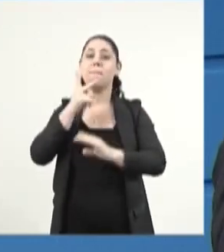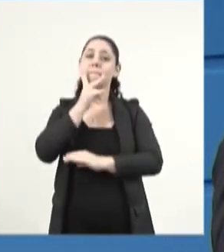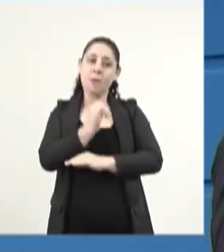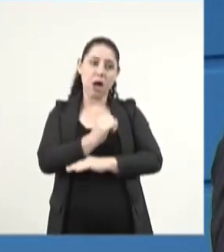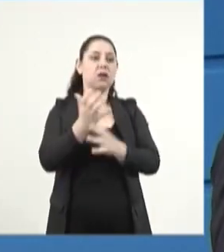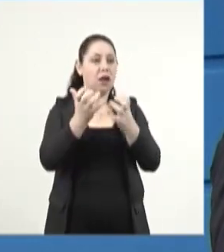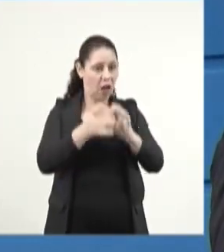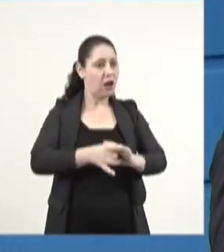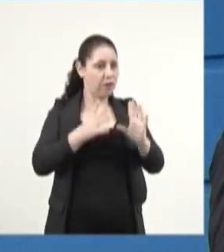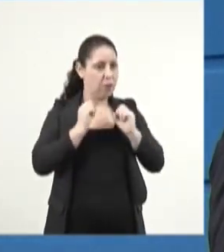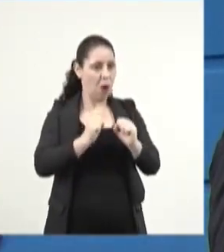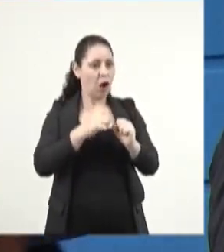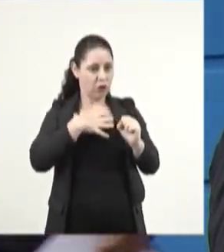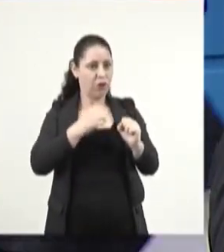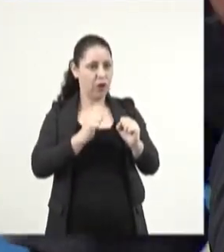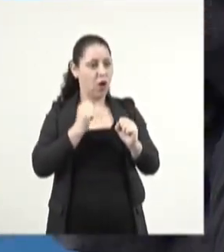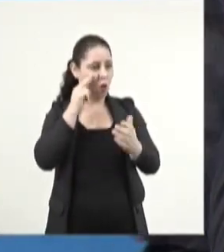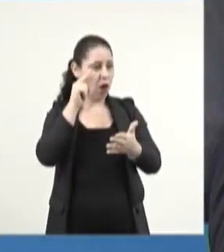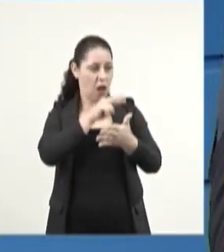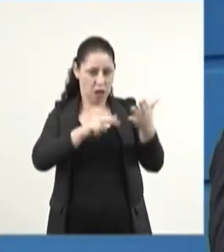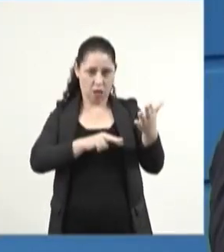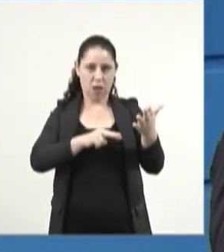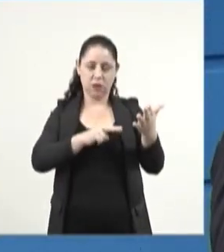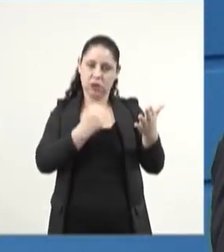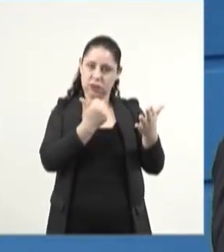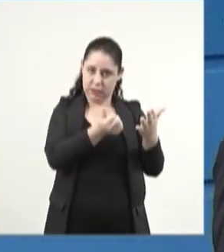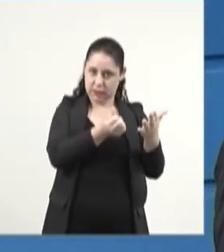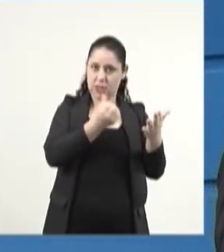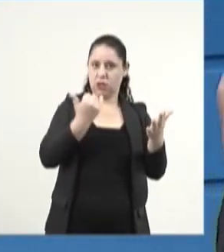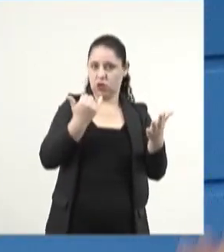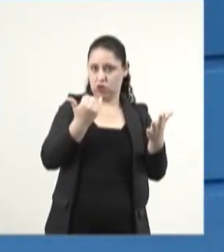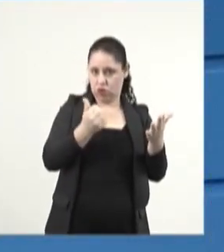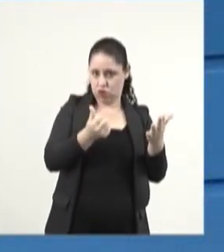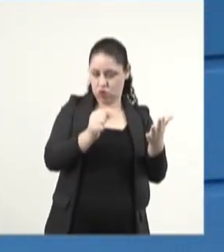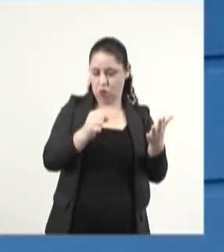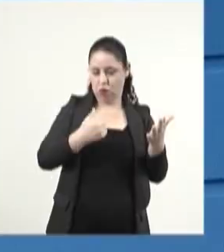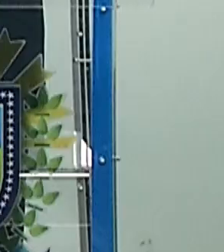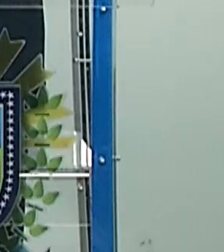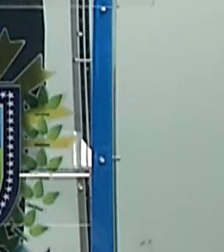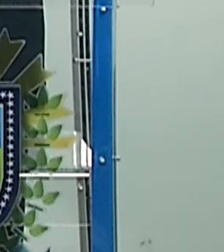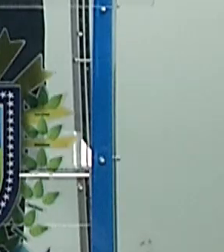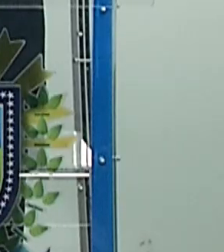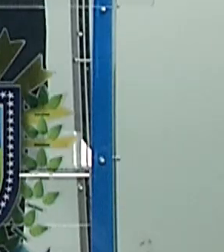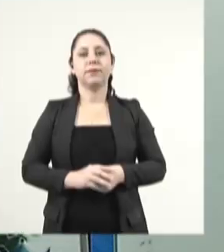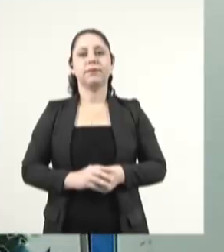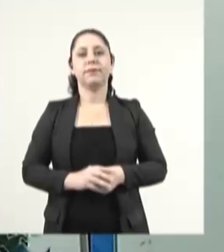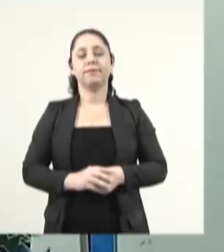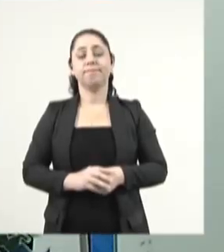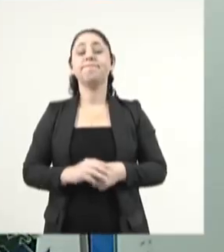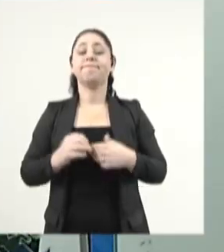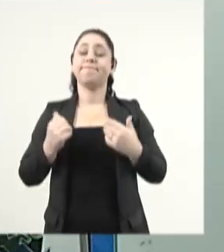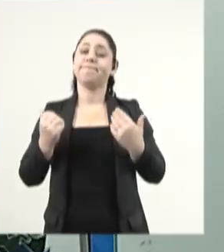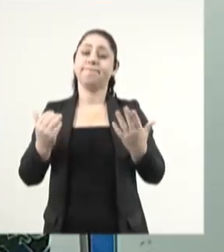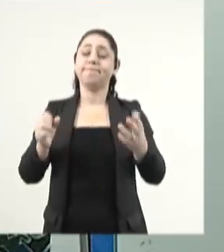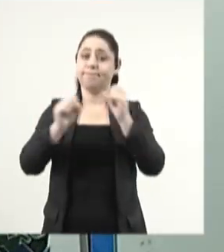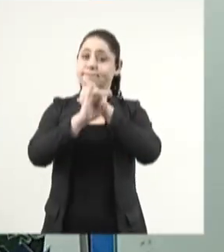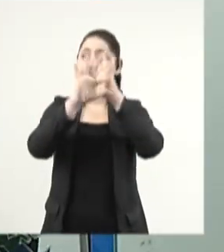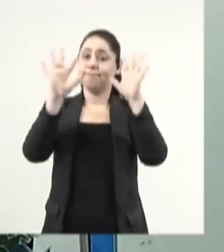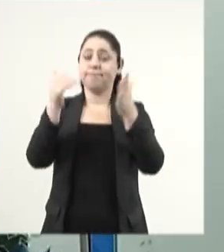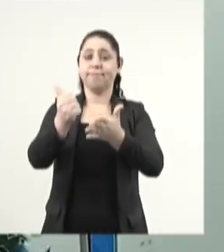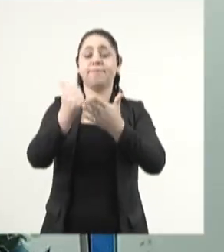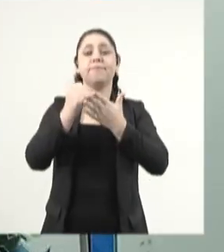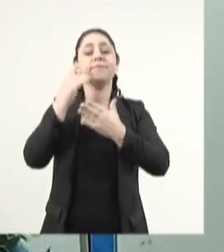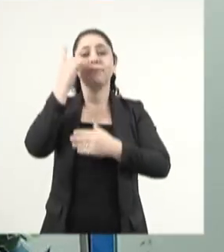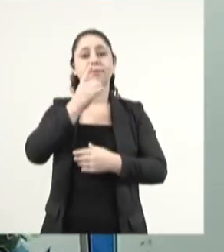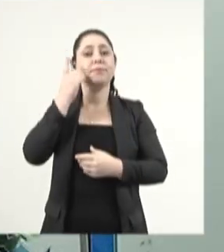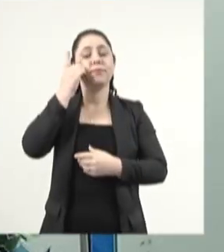quiser autorizar expressamente o filho entre 16 e 18 é responsabilidade dos pais. Tá aí então o esclarecimento trazido